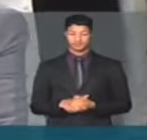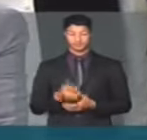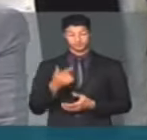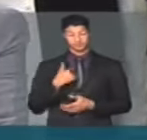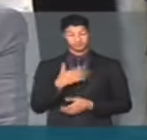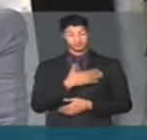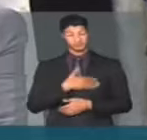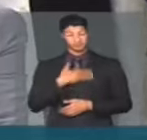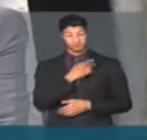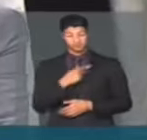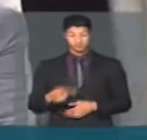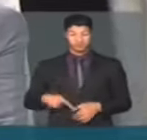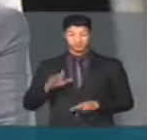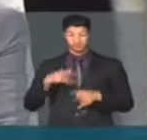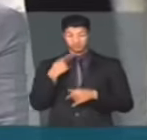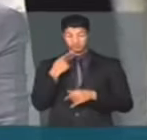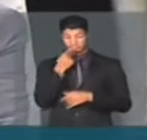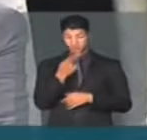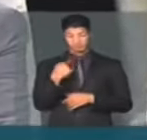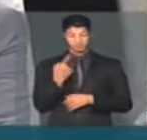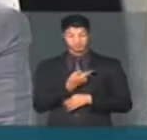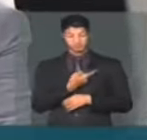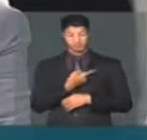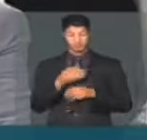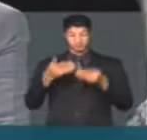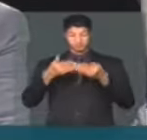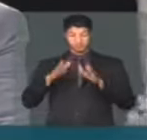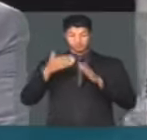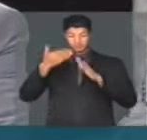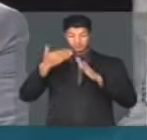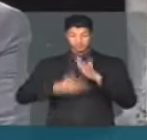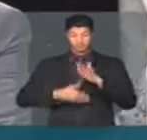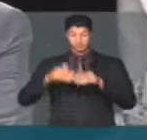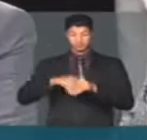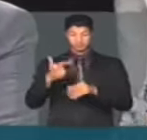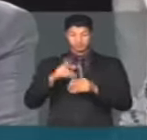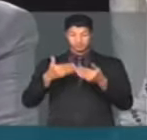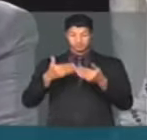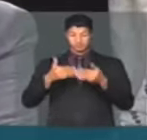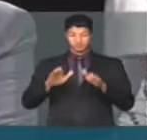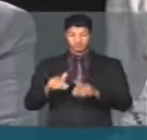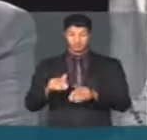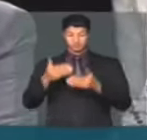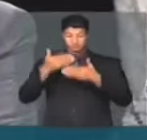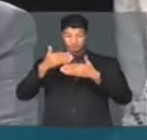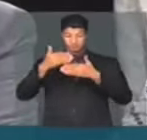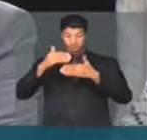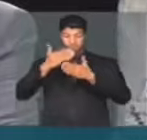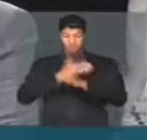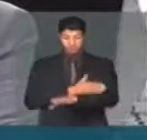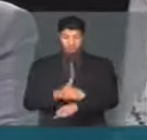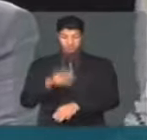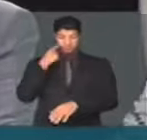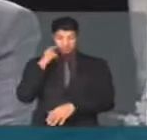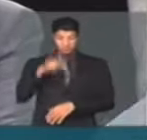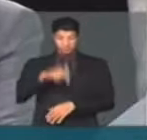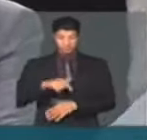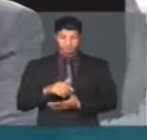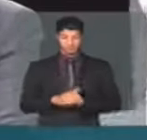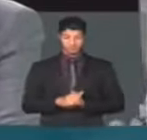Eu gostaria, presidente, enquanto eu estou falando aqui, de a gente abrir aqui o meu painel de votação, que não está abrindo, está em branco aqui, ó, os colegas estão